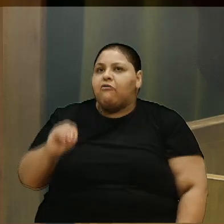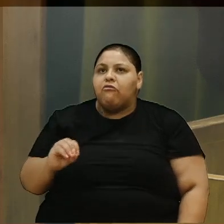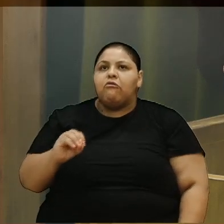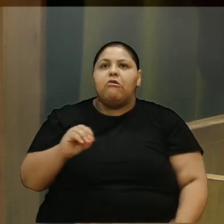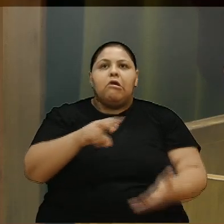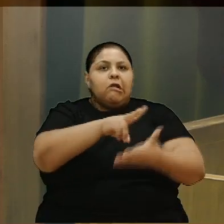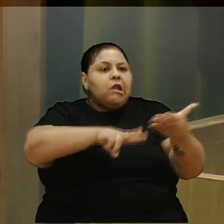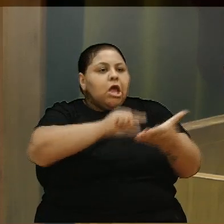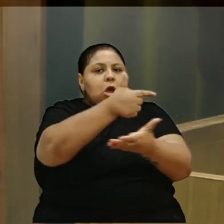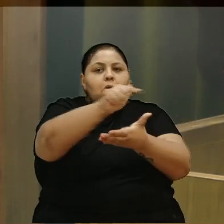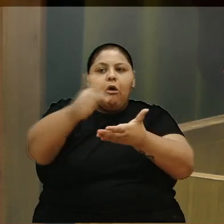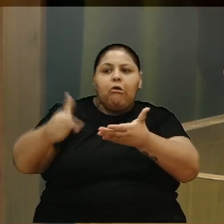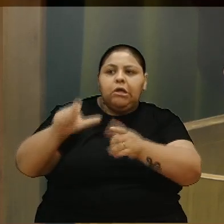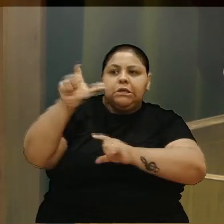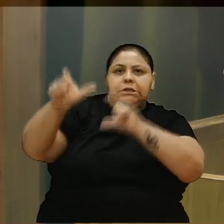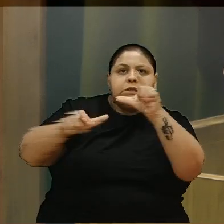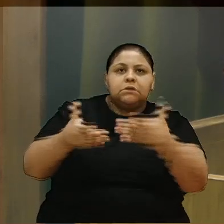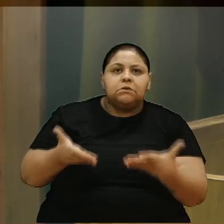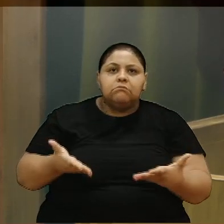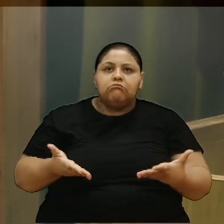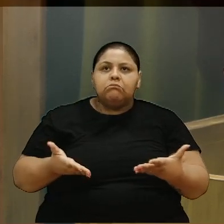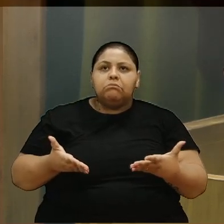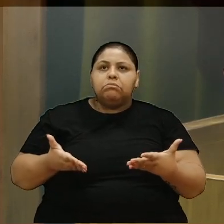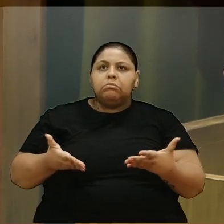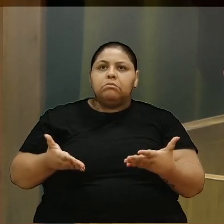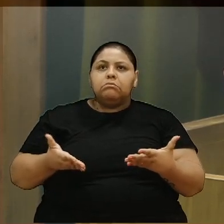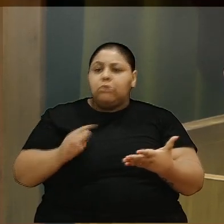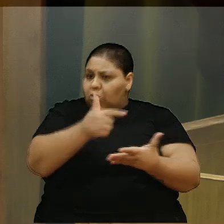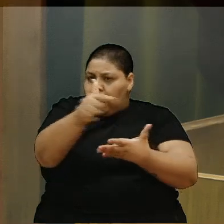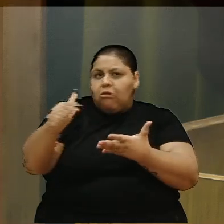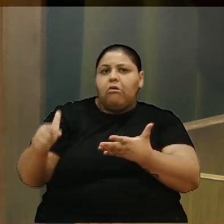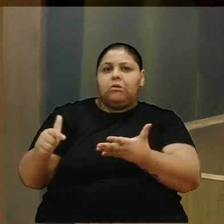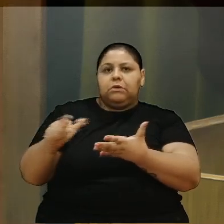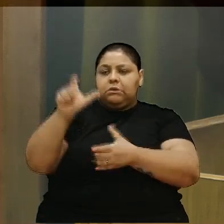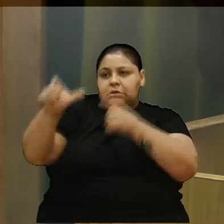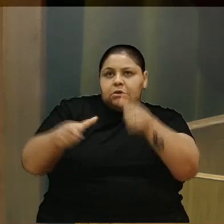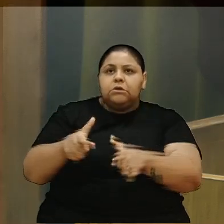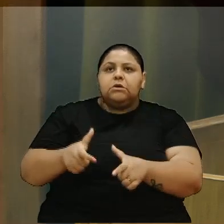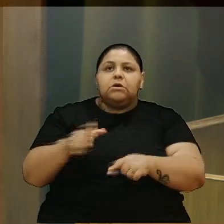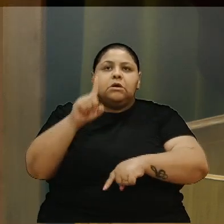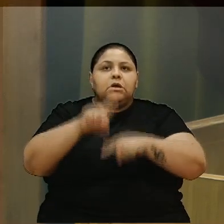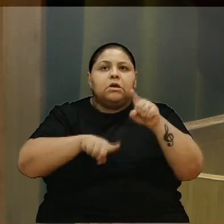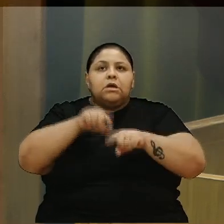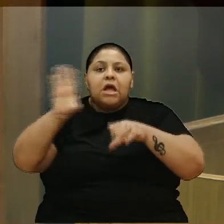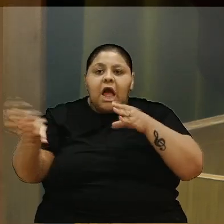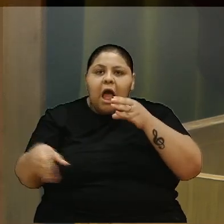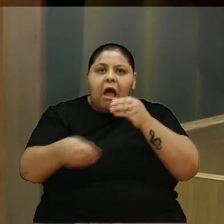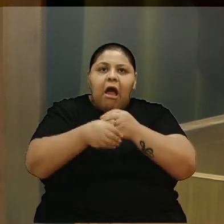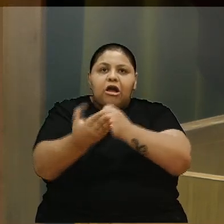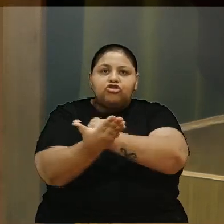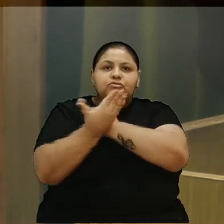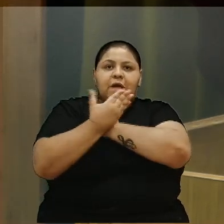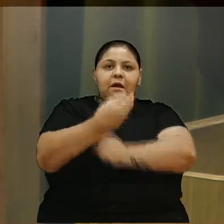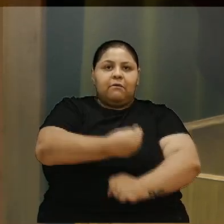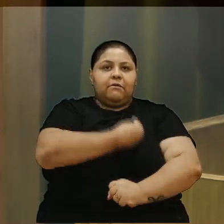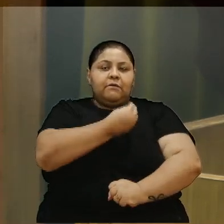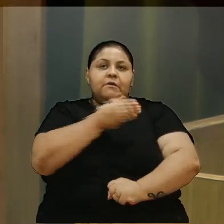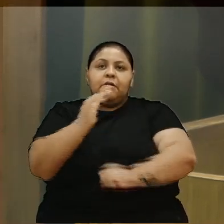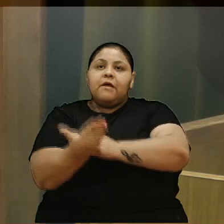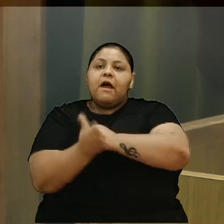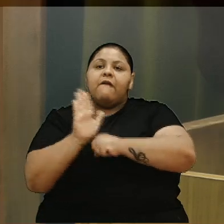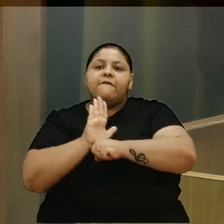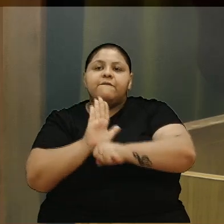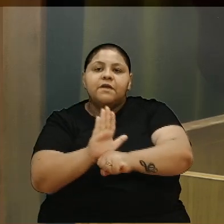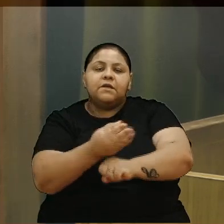Edmund Burke. E assim por diante, dentre outros. Coisas que vão agregar na minha vida, na vida da minha